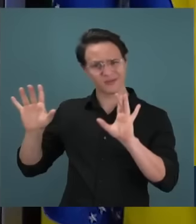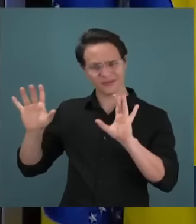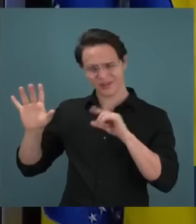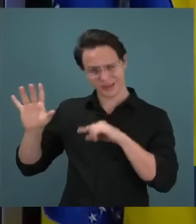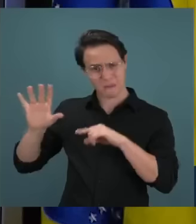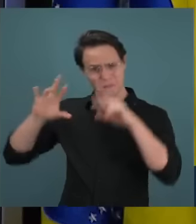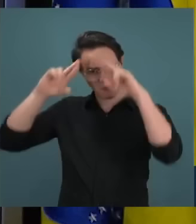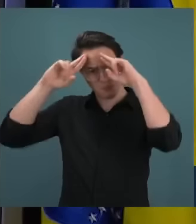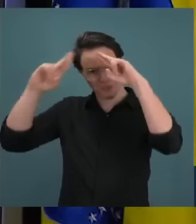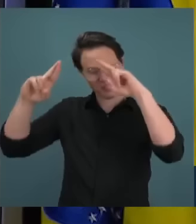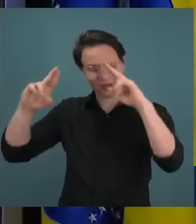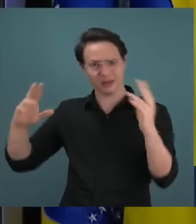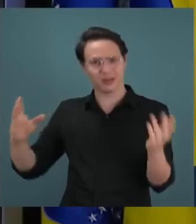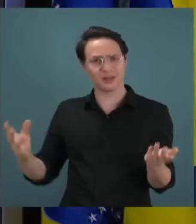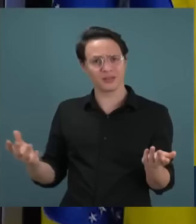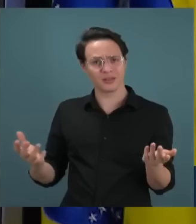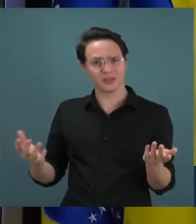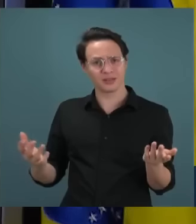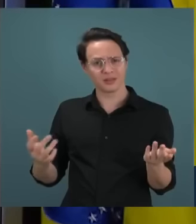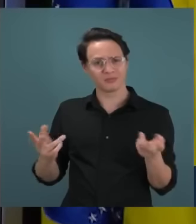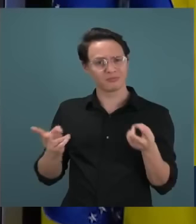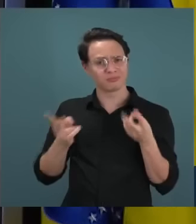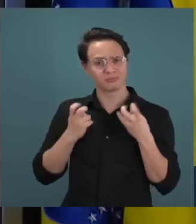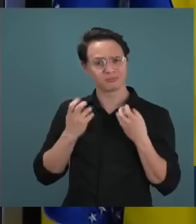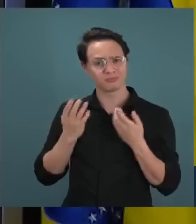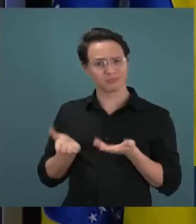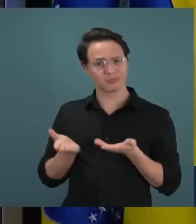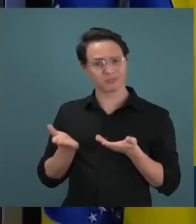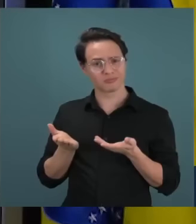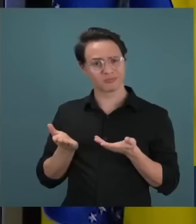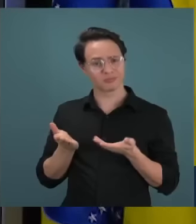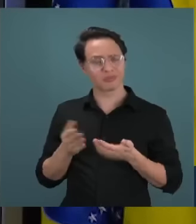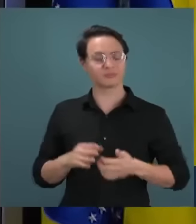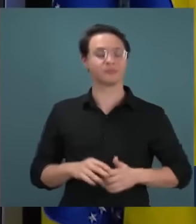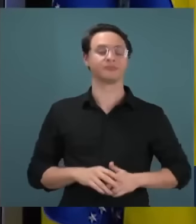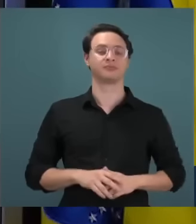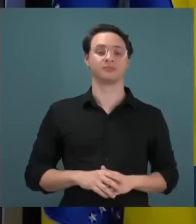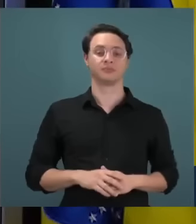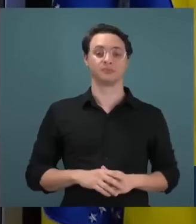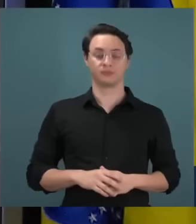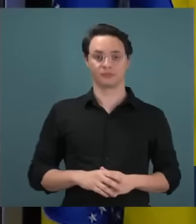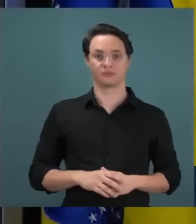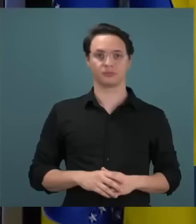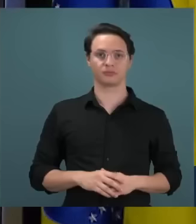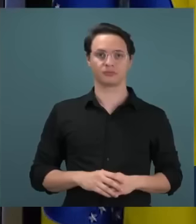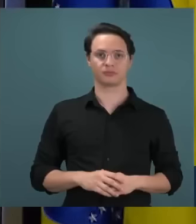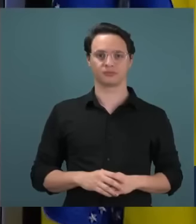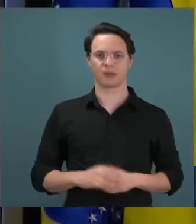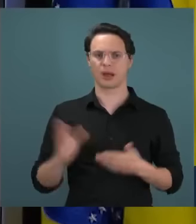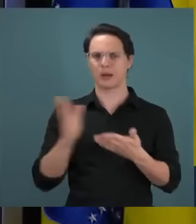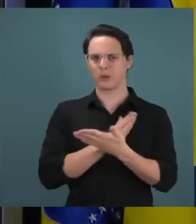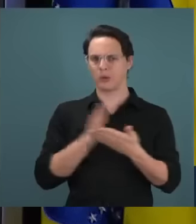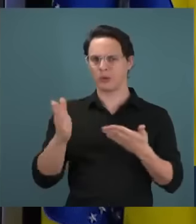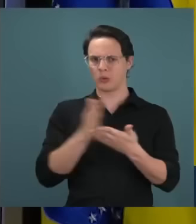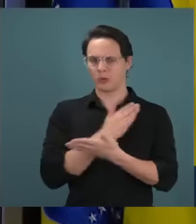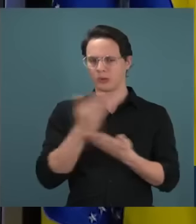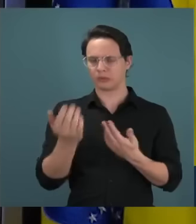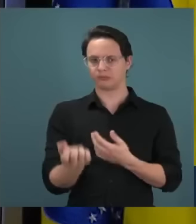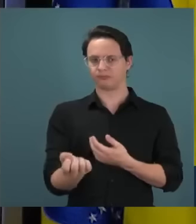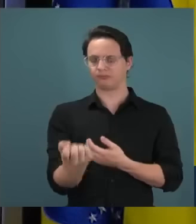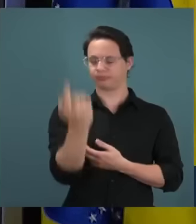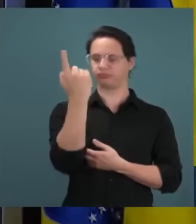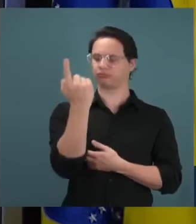de expressão? Está aqui o que já vinha acontecendo. Dentre eles, há casos absolutamente inconstitucionais,